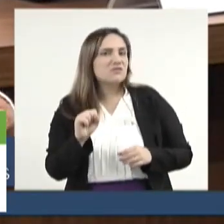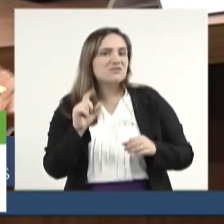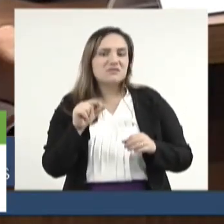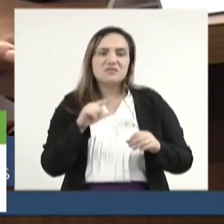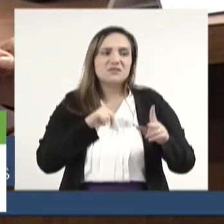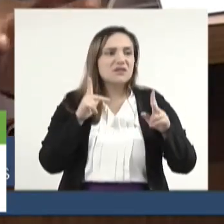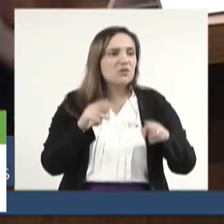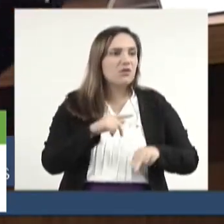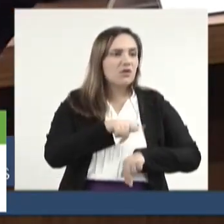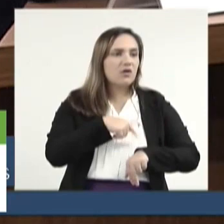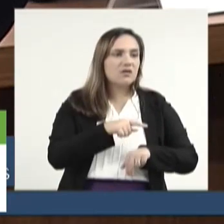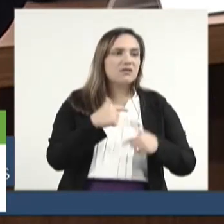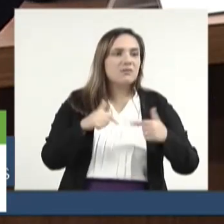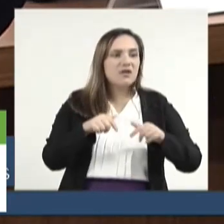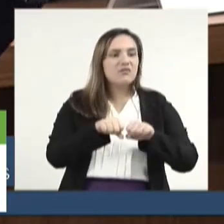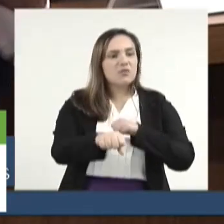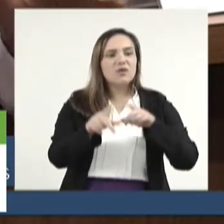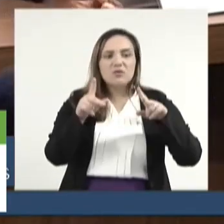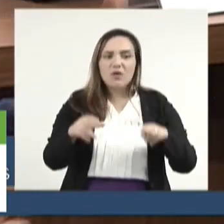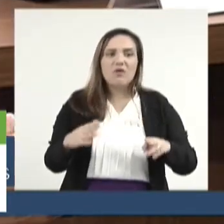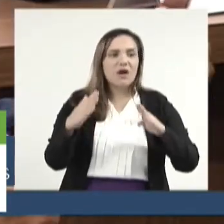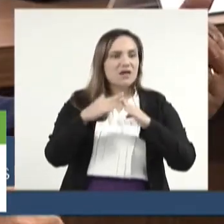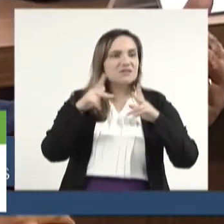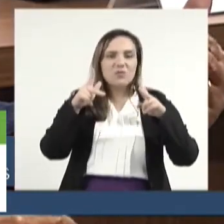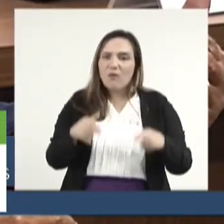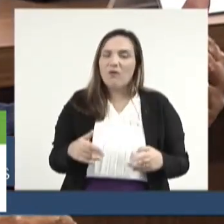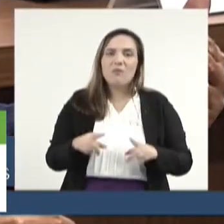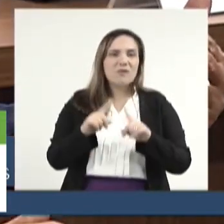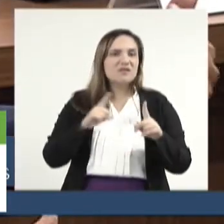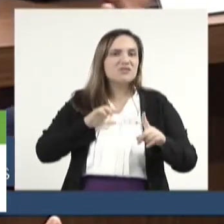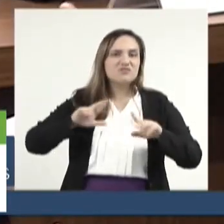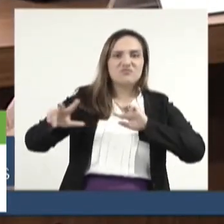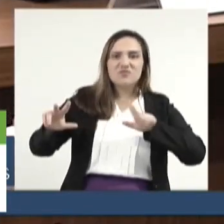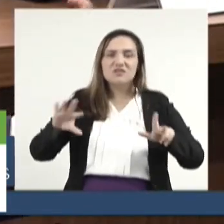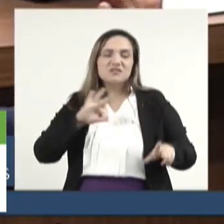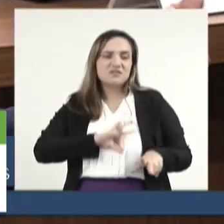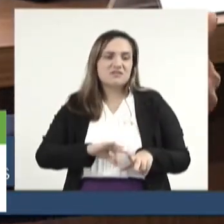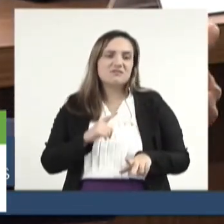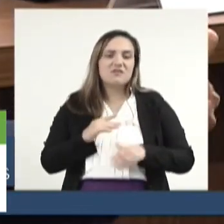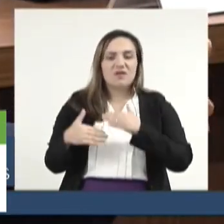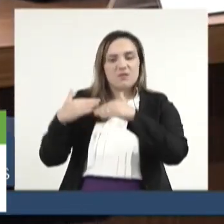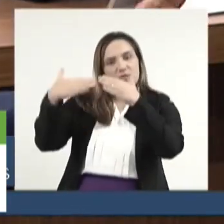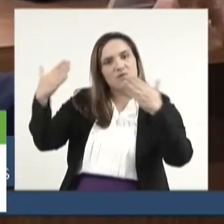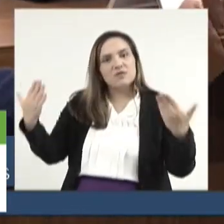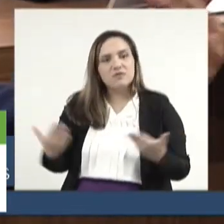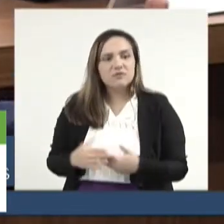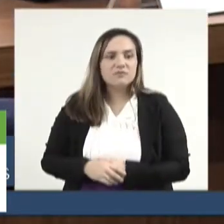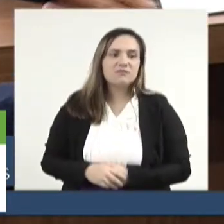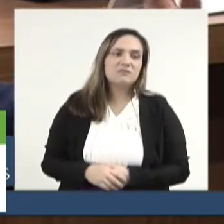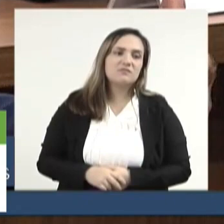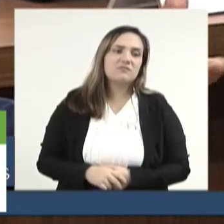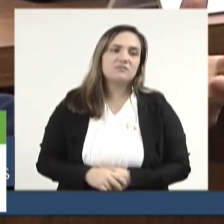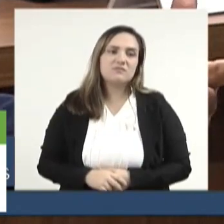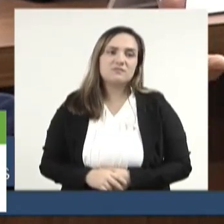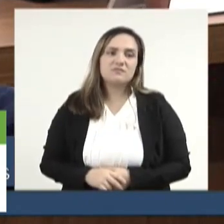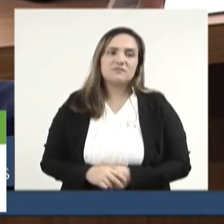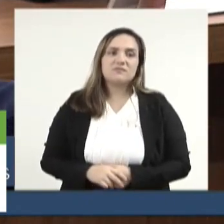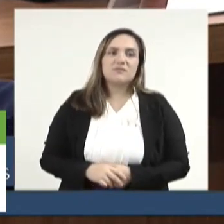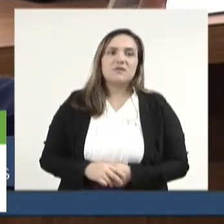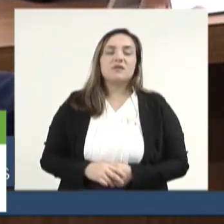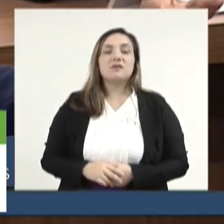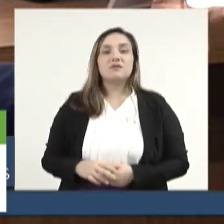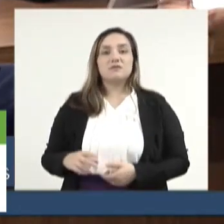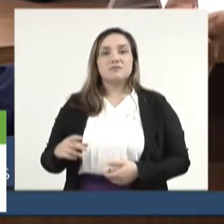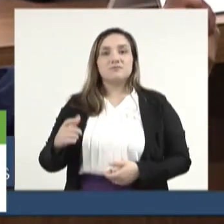carga horária, a mesma formação debaixo do mesmo teto escolar, com essa diferença. Tivemos avanços agora, né, e a gente acredita